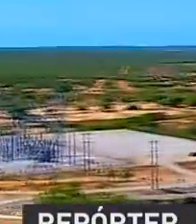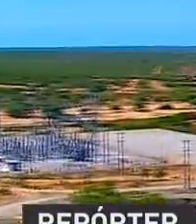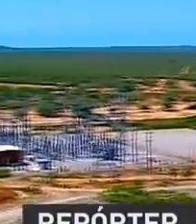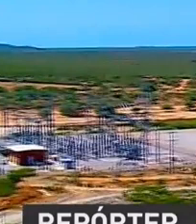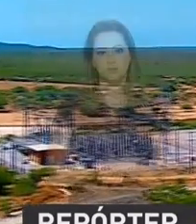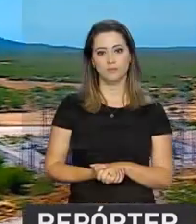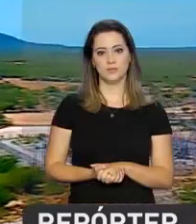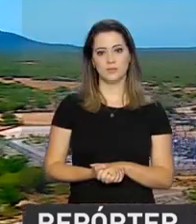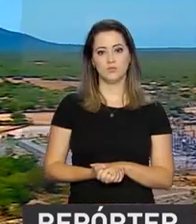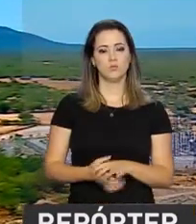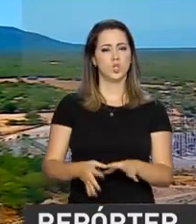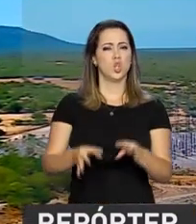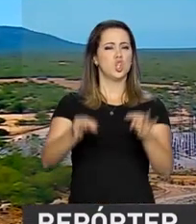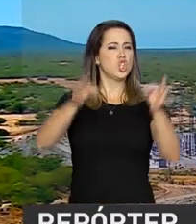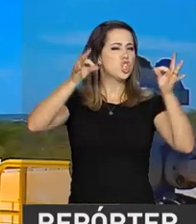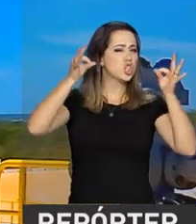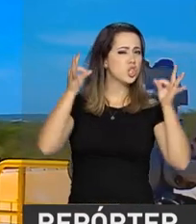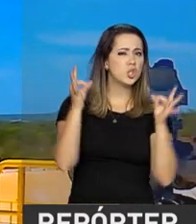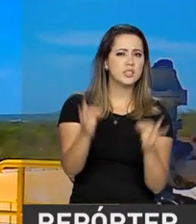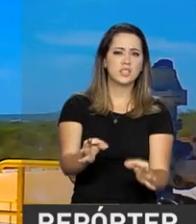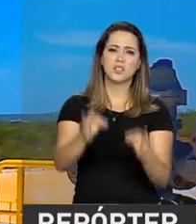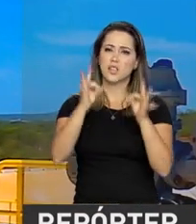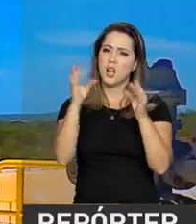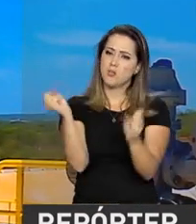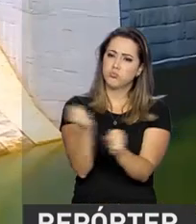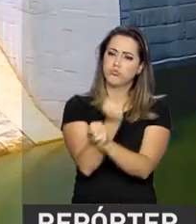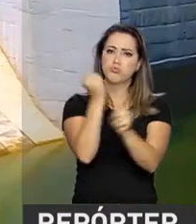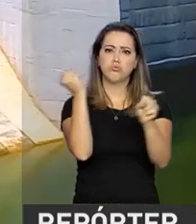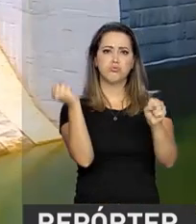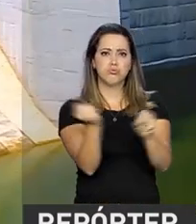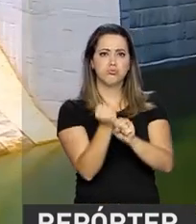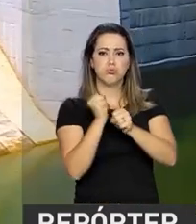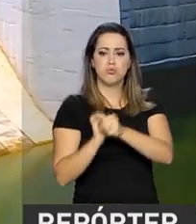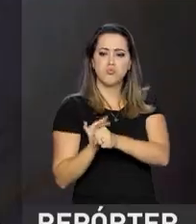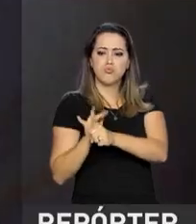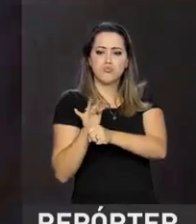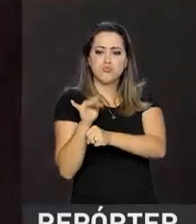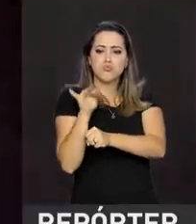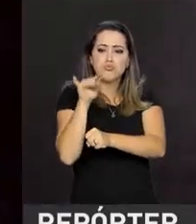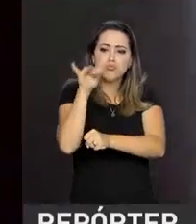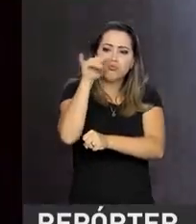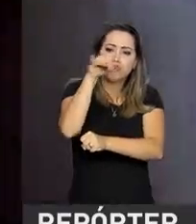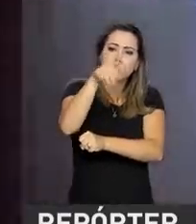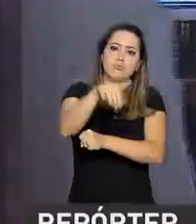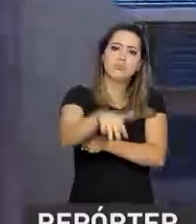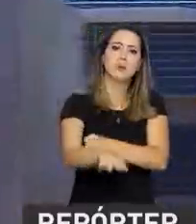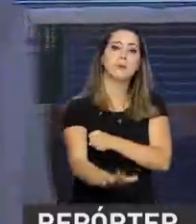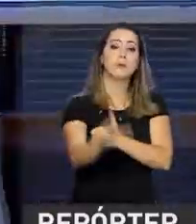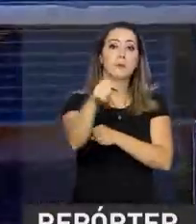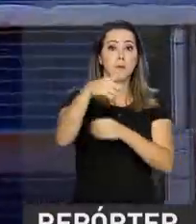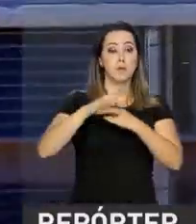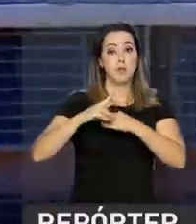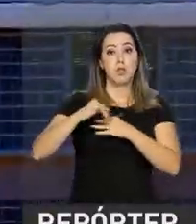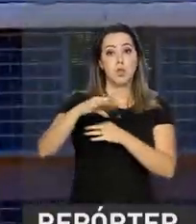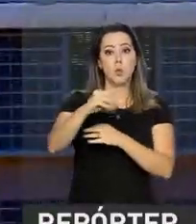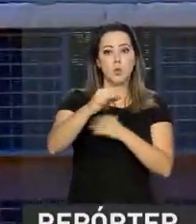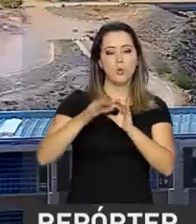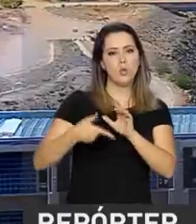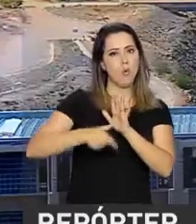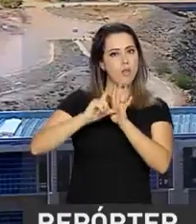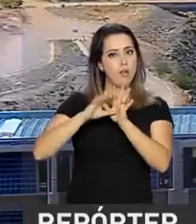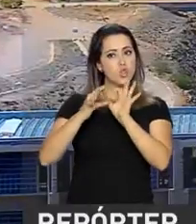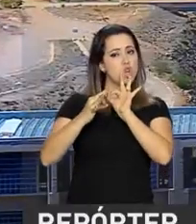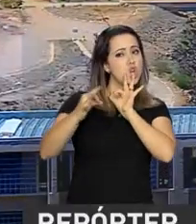condenadas de concreto e aço dutos bombas que fazem a água subir montanha e um rio antes distante